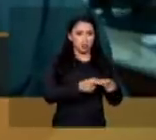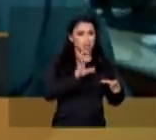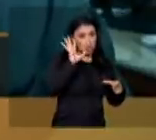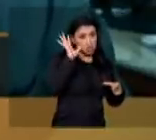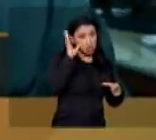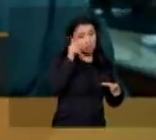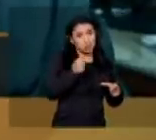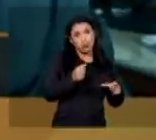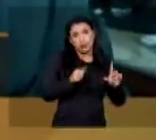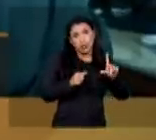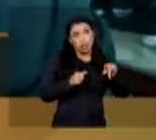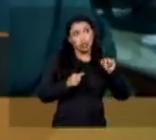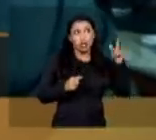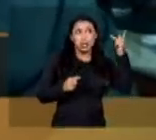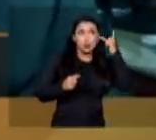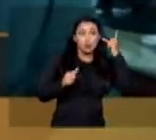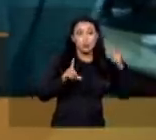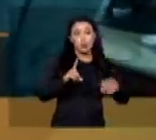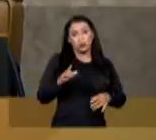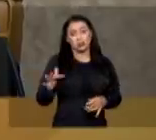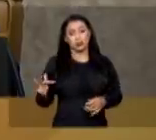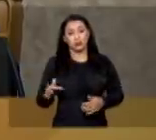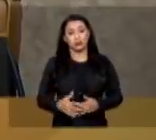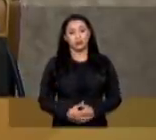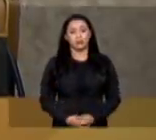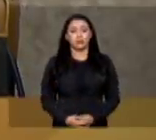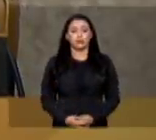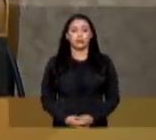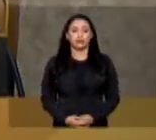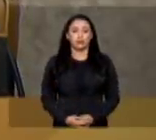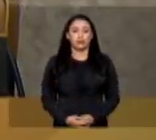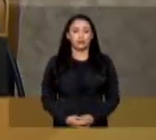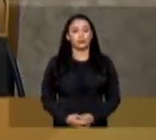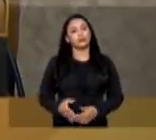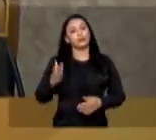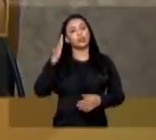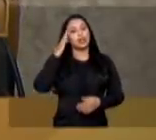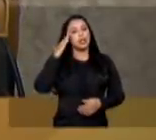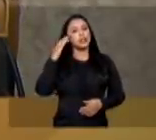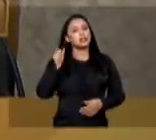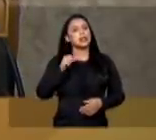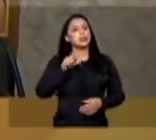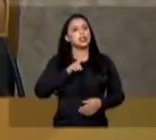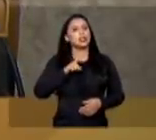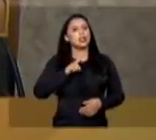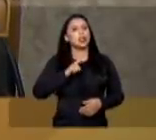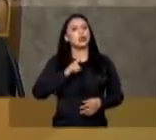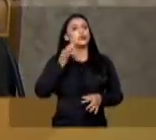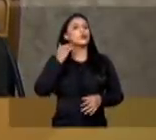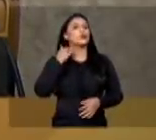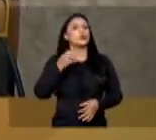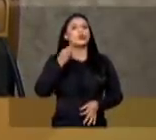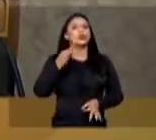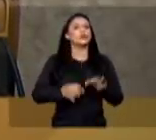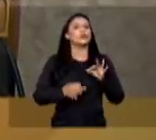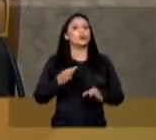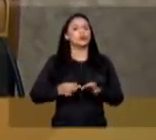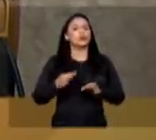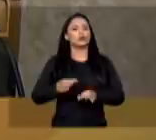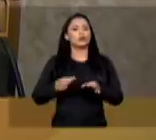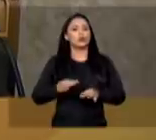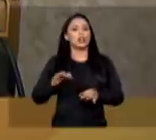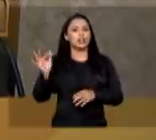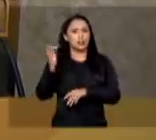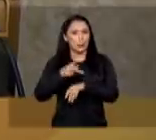definir se é São Paulo ou DF. A senhora sabe que havia um juiz na França, juiz Magnon, que decidia